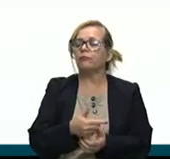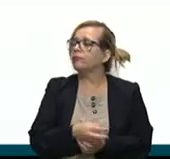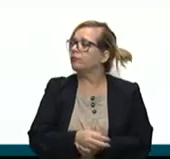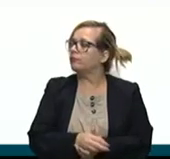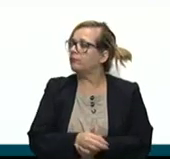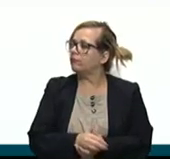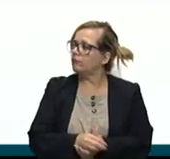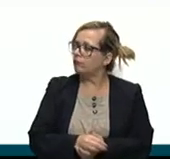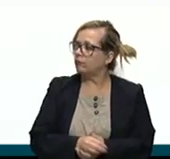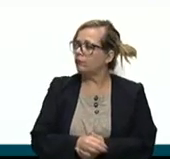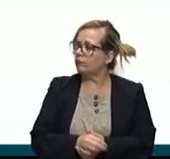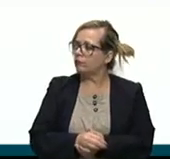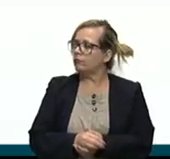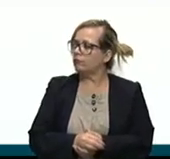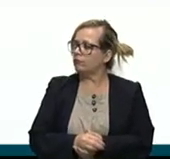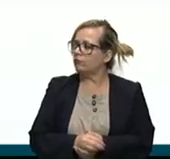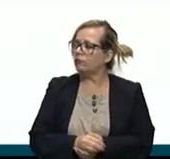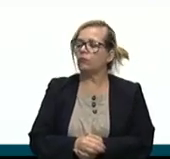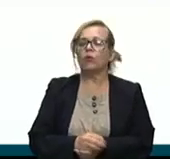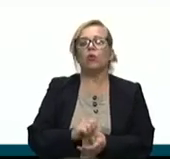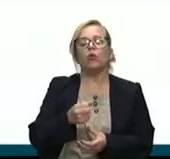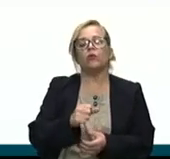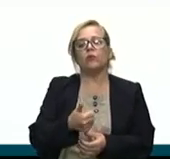3.249 por 4 e obtemos